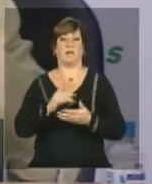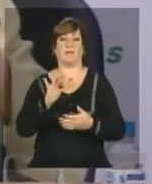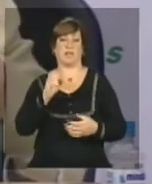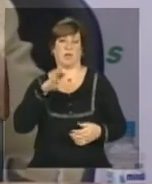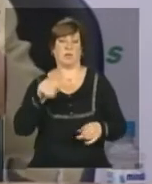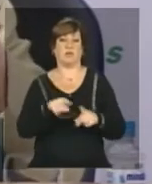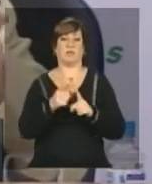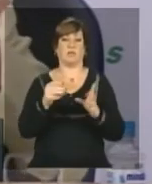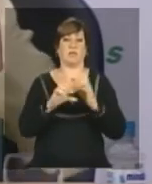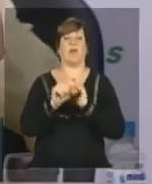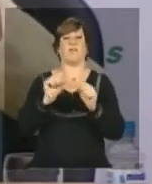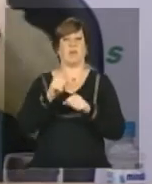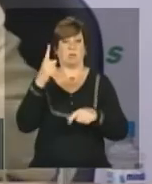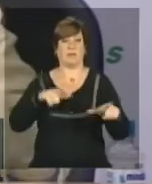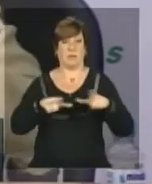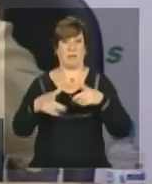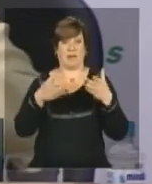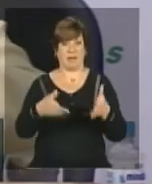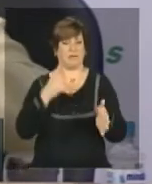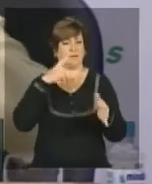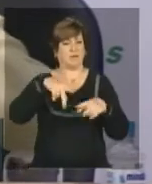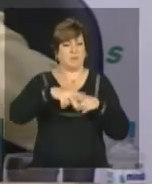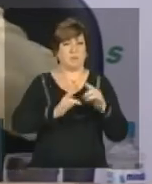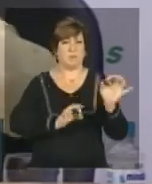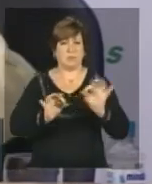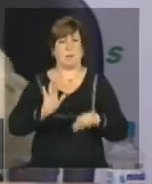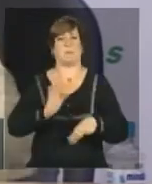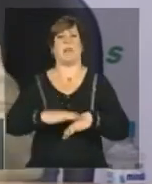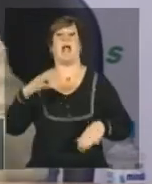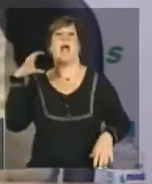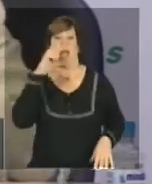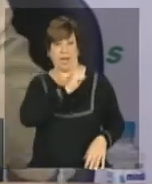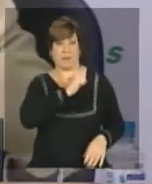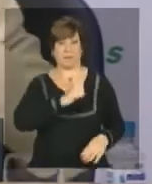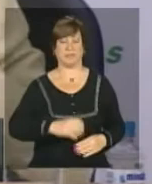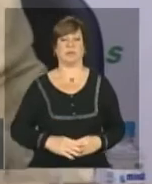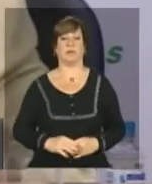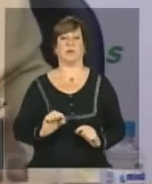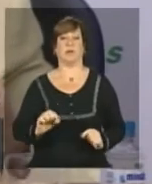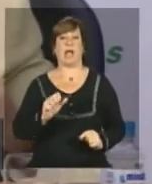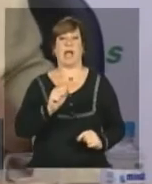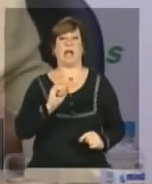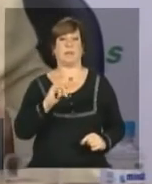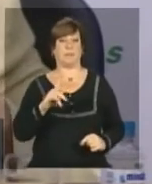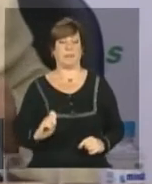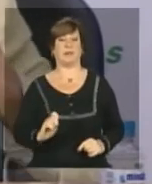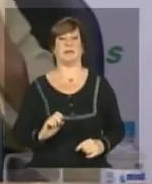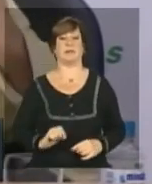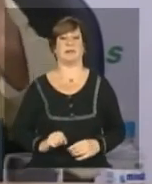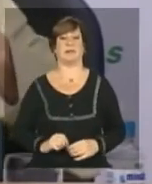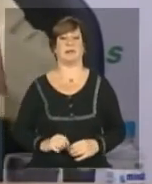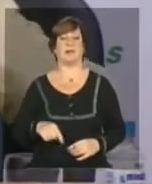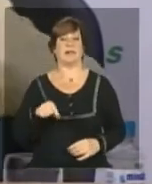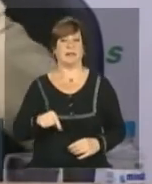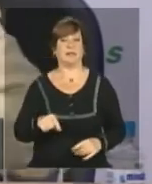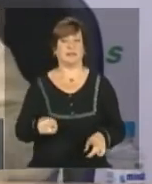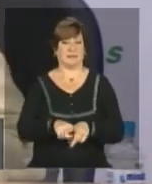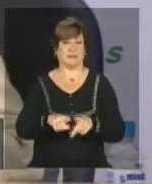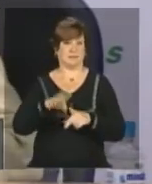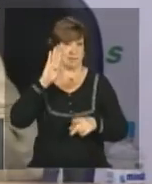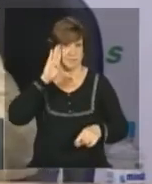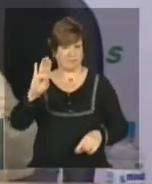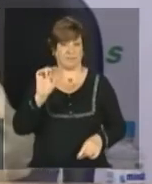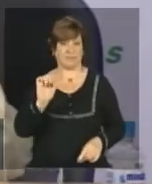Você faz um trabalho desse e você ajusta. É mais rápido. O IP, além de